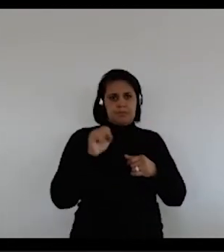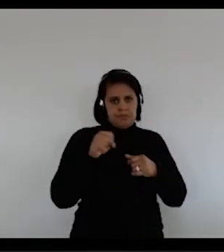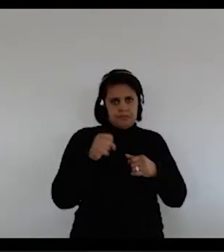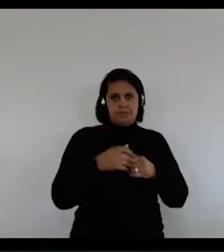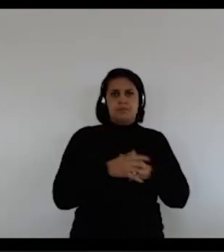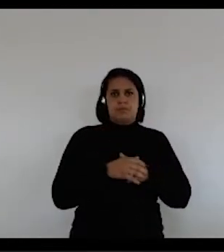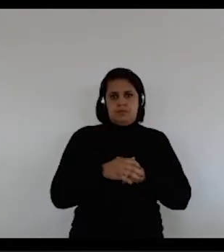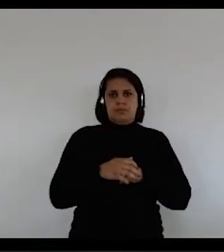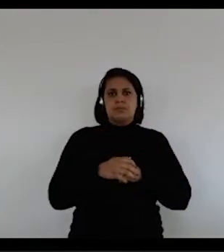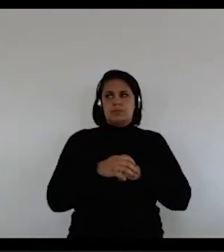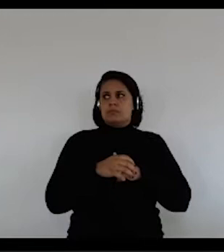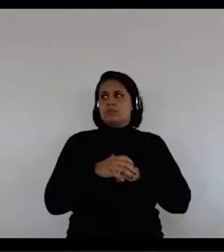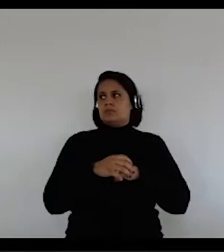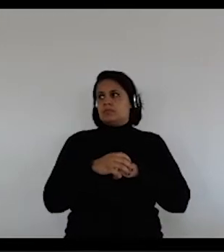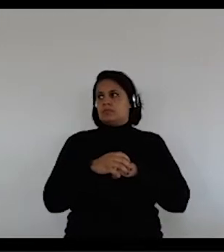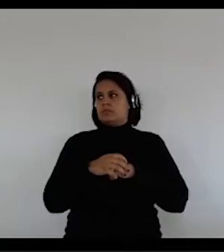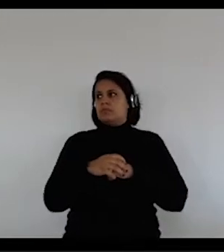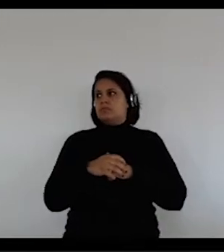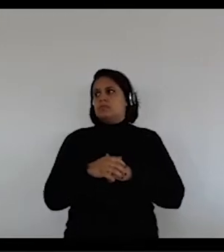através de